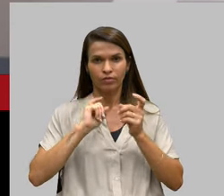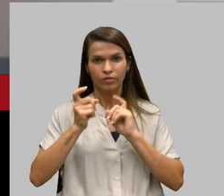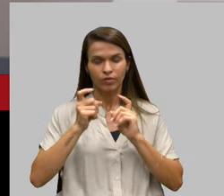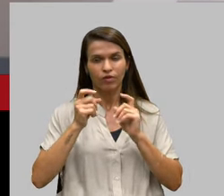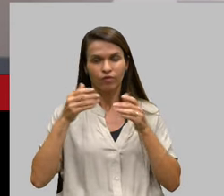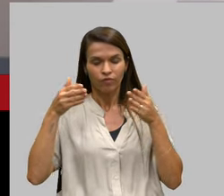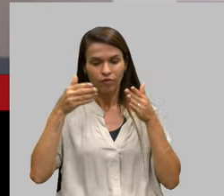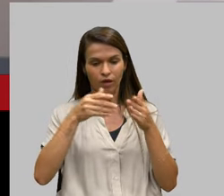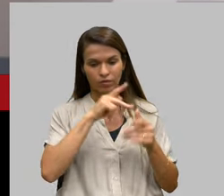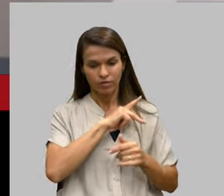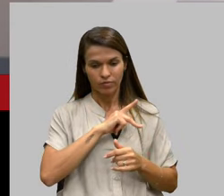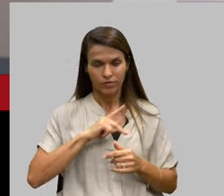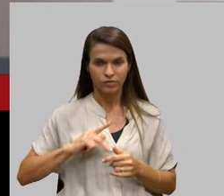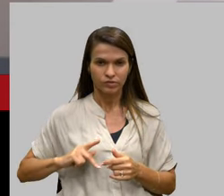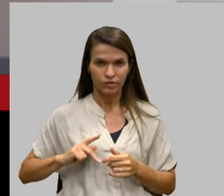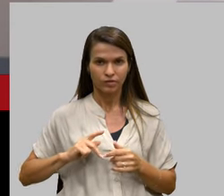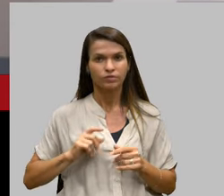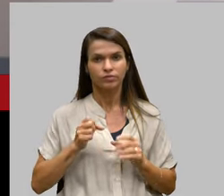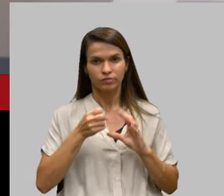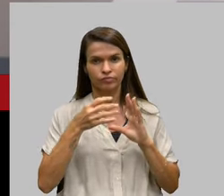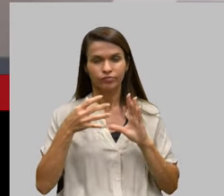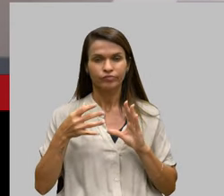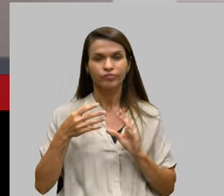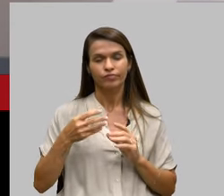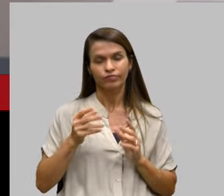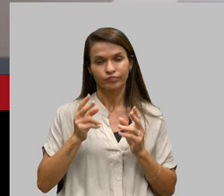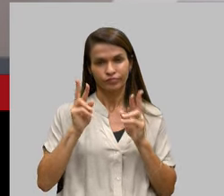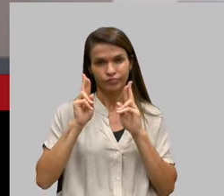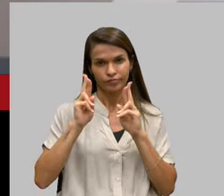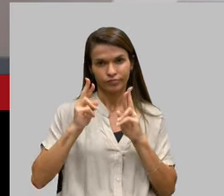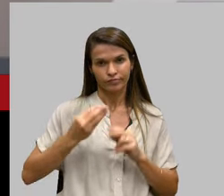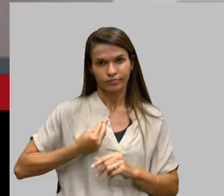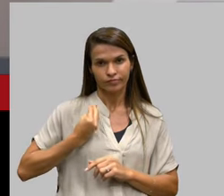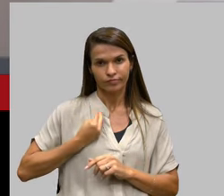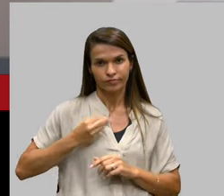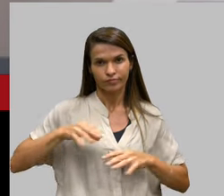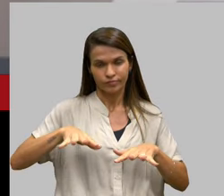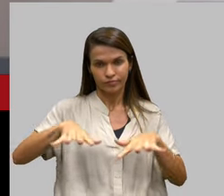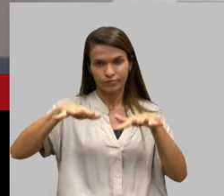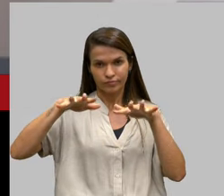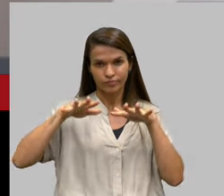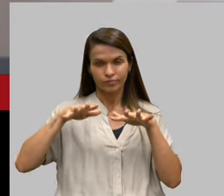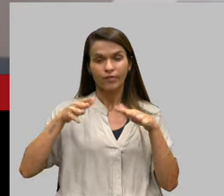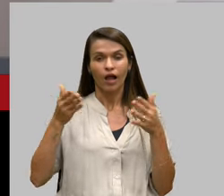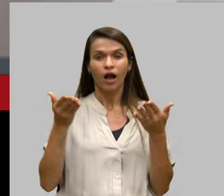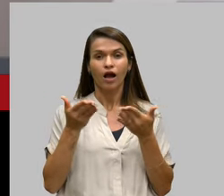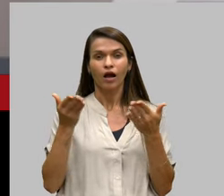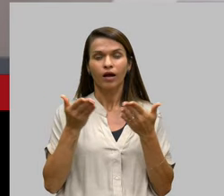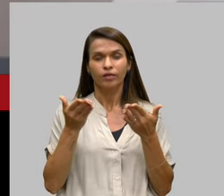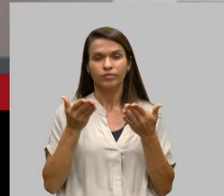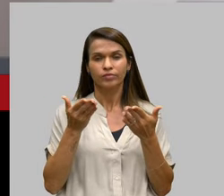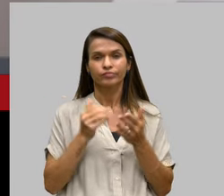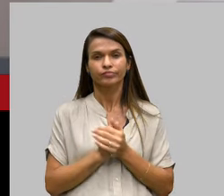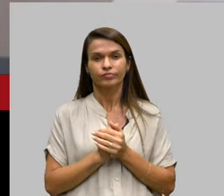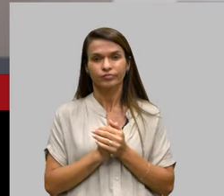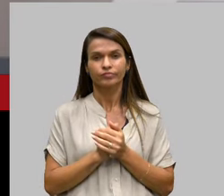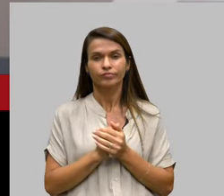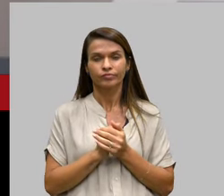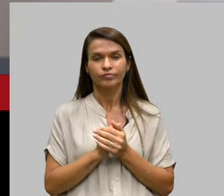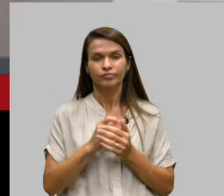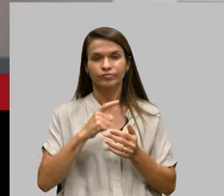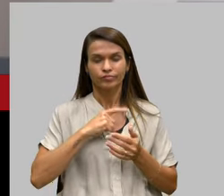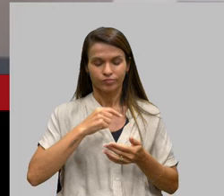presidência contamos com a participação do público inclusive nesse momento passaremos uma ficha de